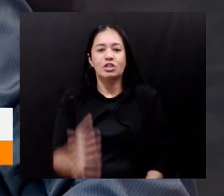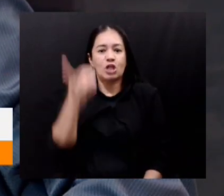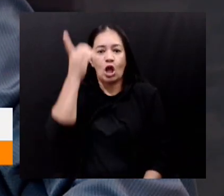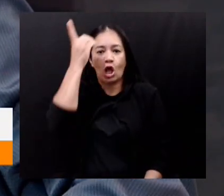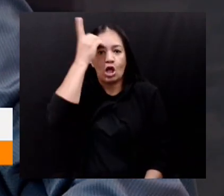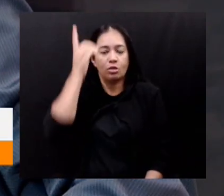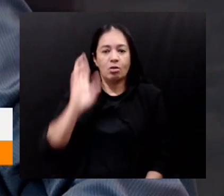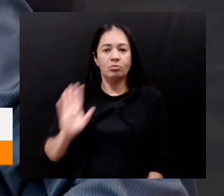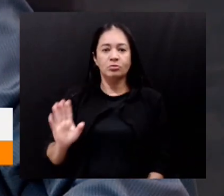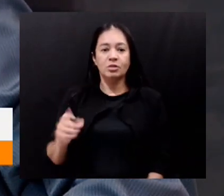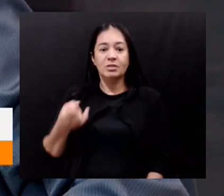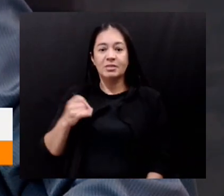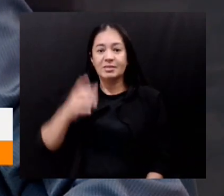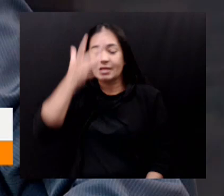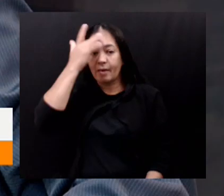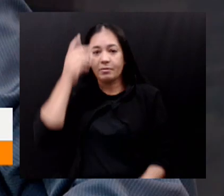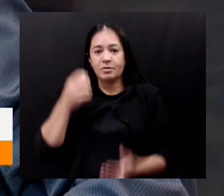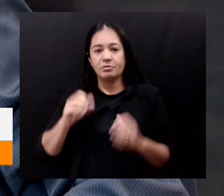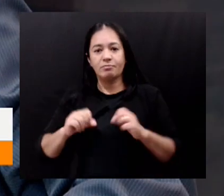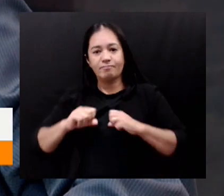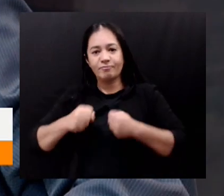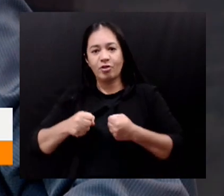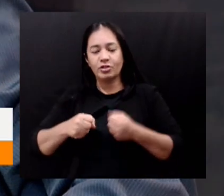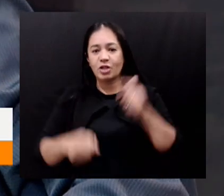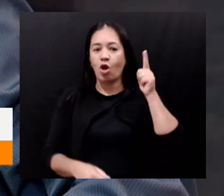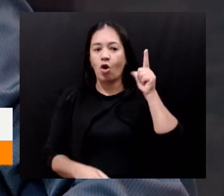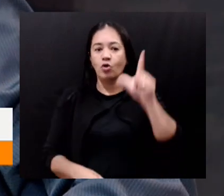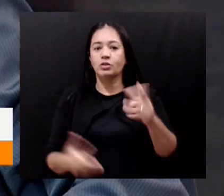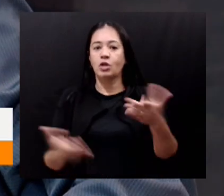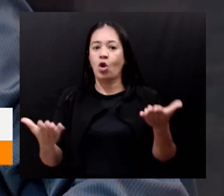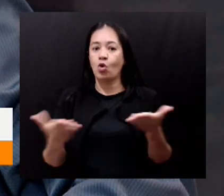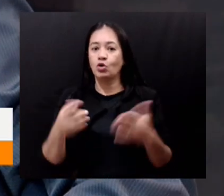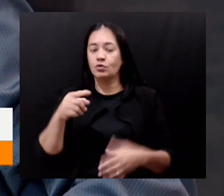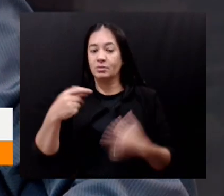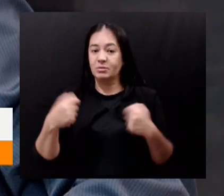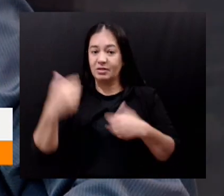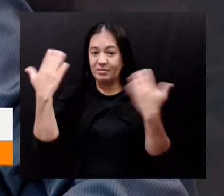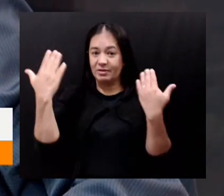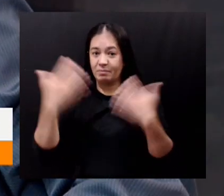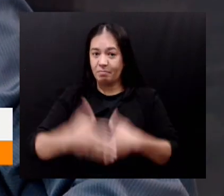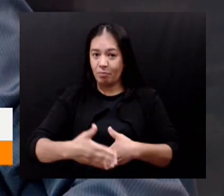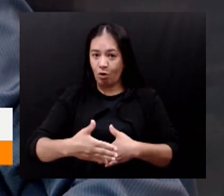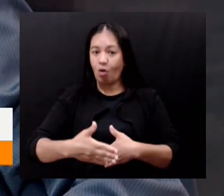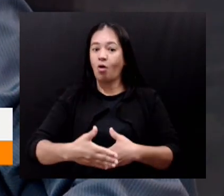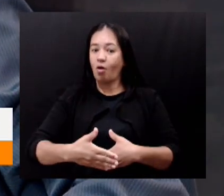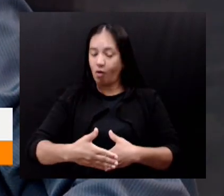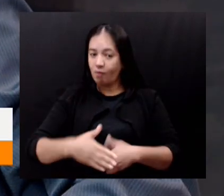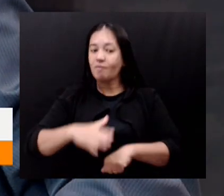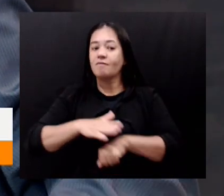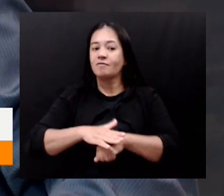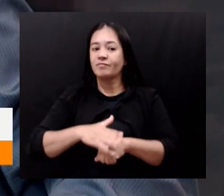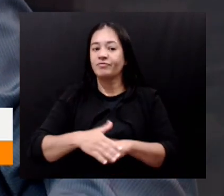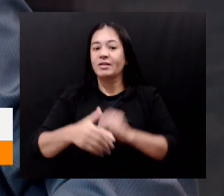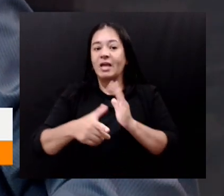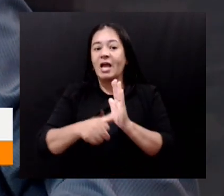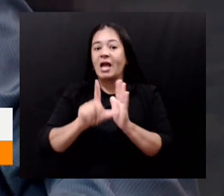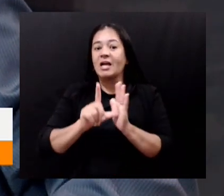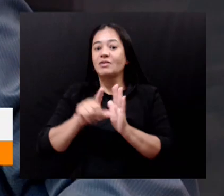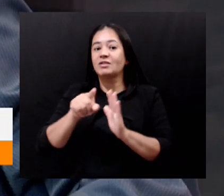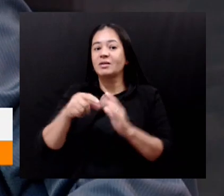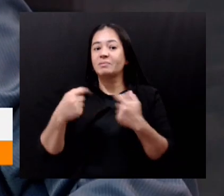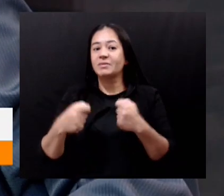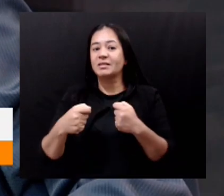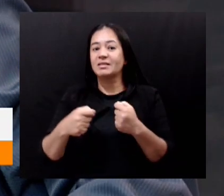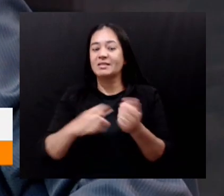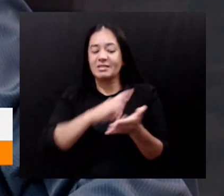consegue. E você tem que fazer hoje uma prova, né, e antes de pedir a cidadania, você tem que ter essa certificação nível